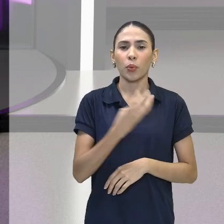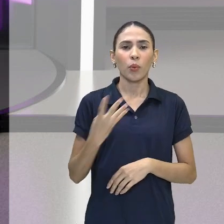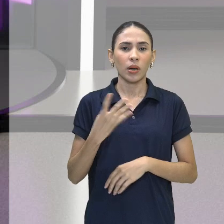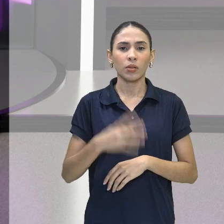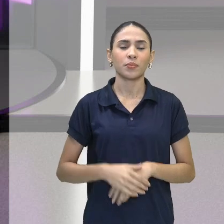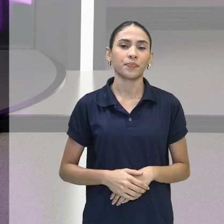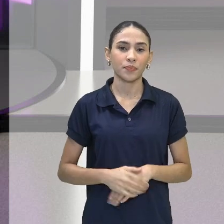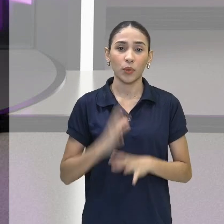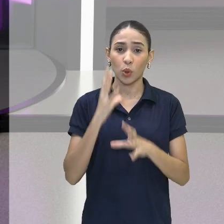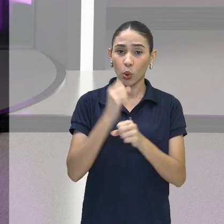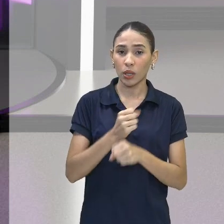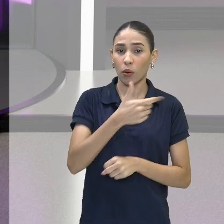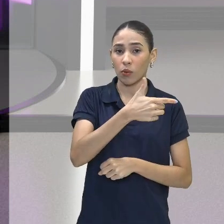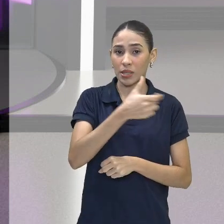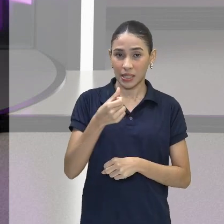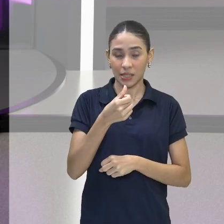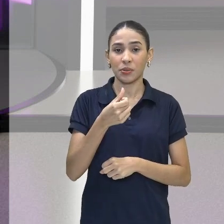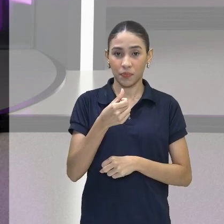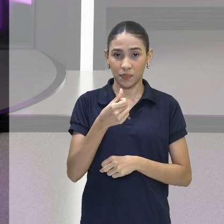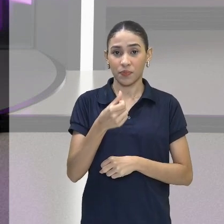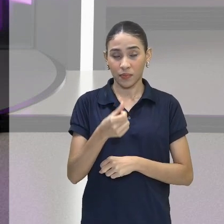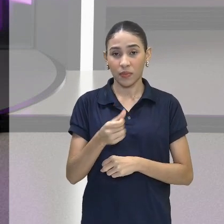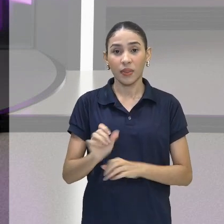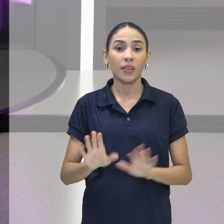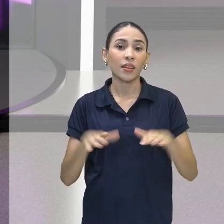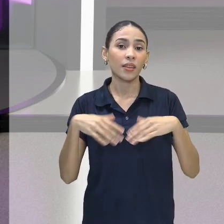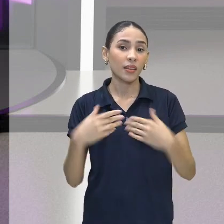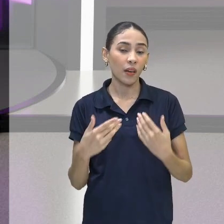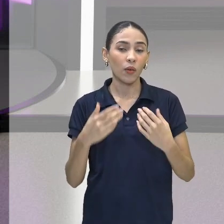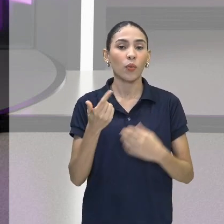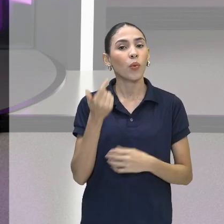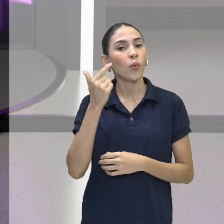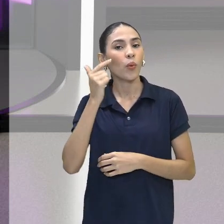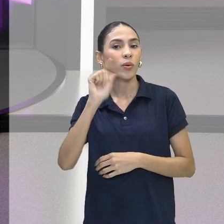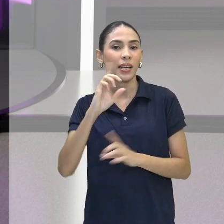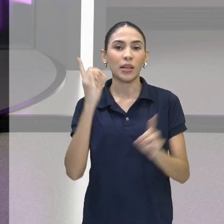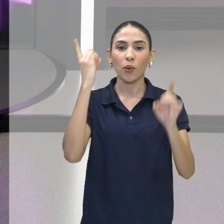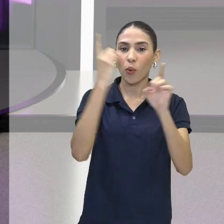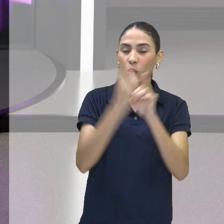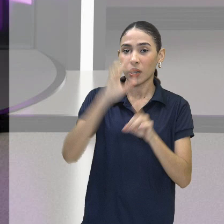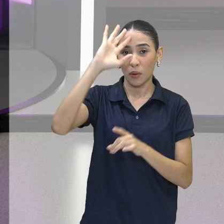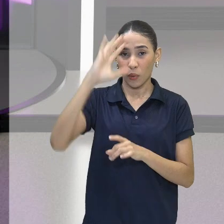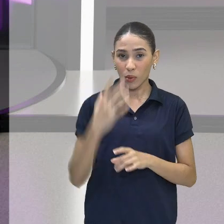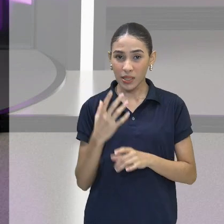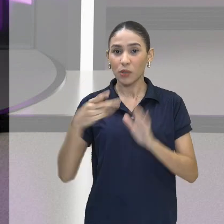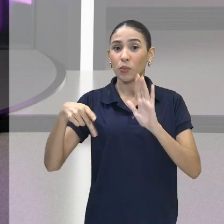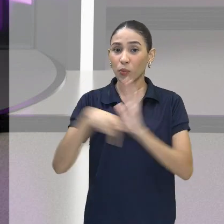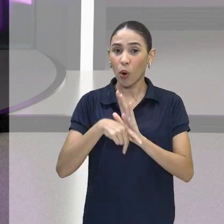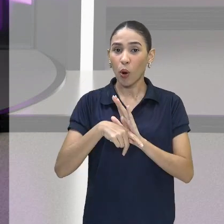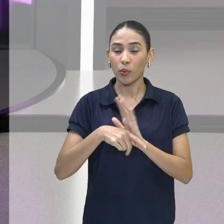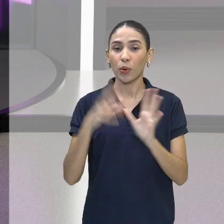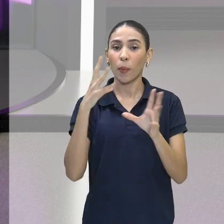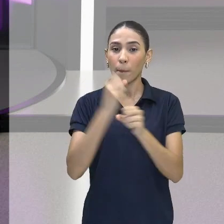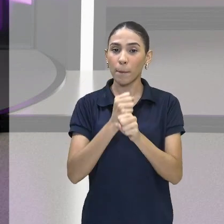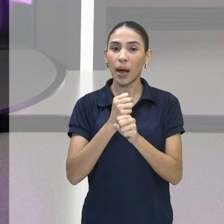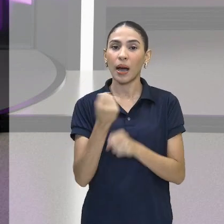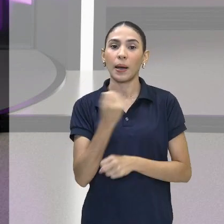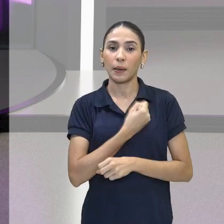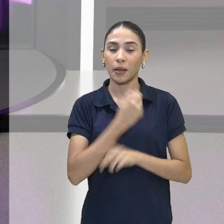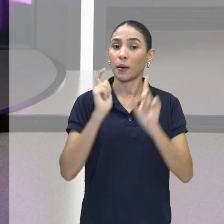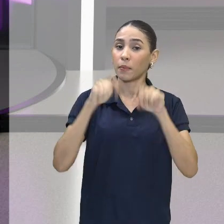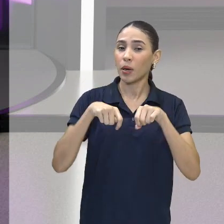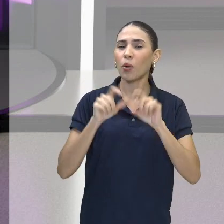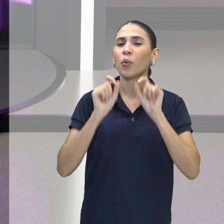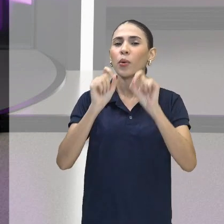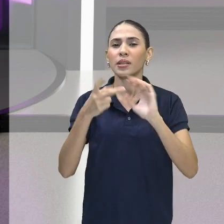um total de 16. Aí, nós vamos chegar na definição de probabilidade. O que diz a